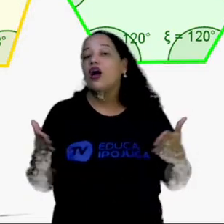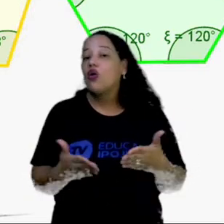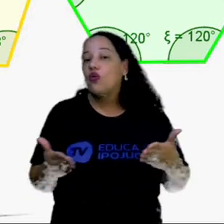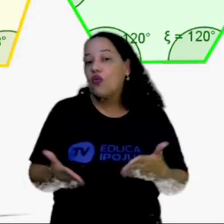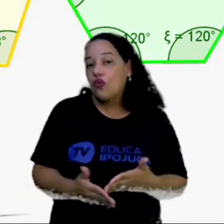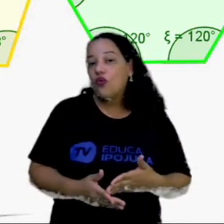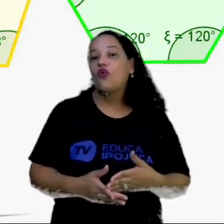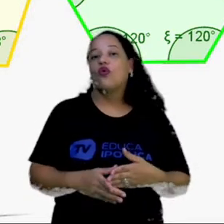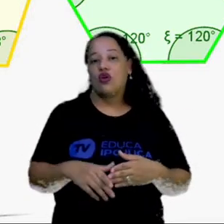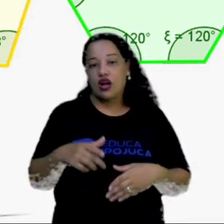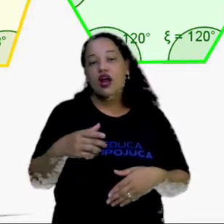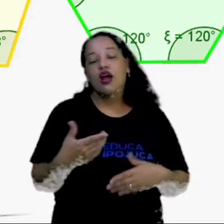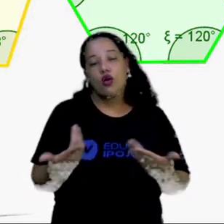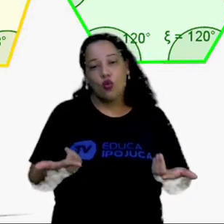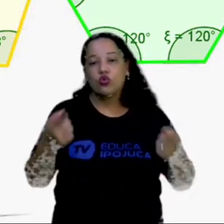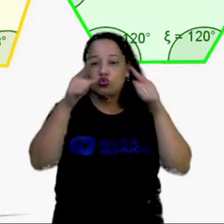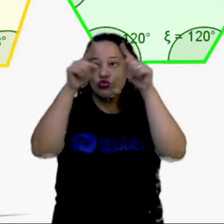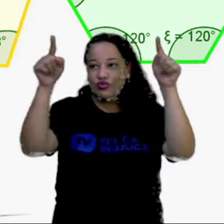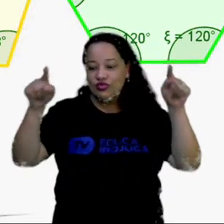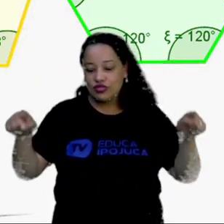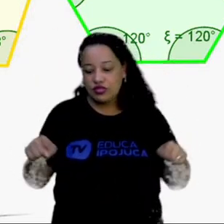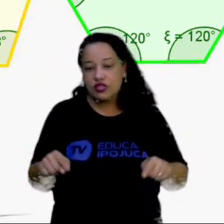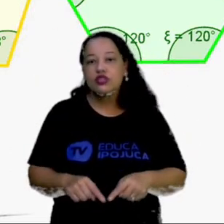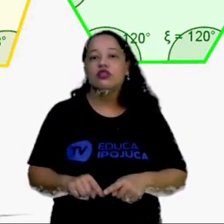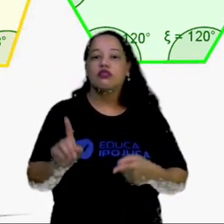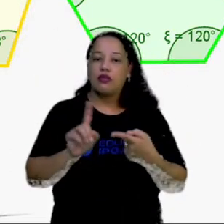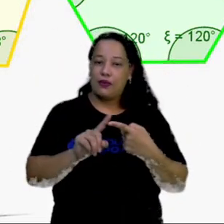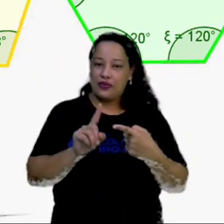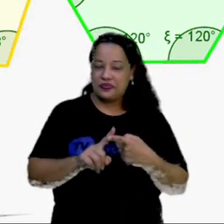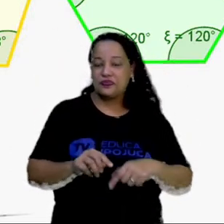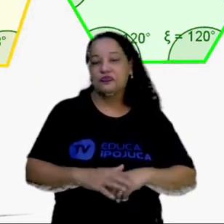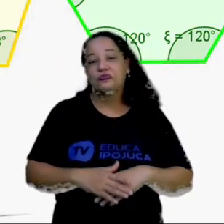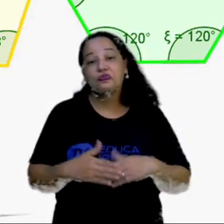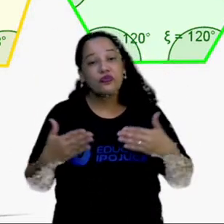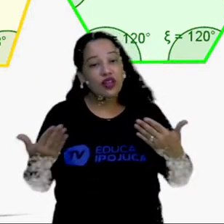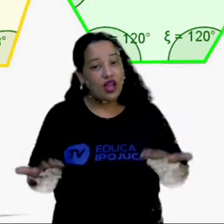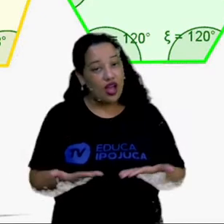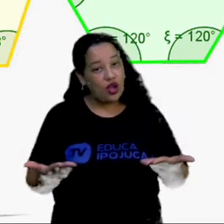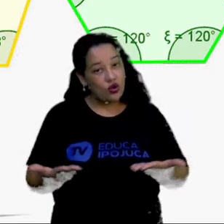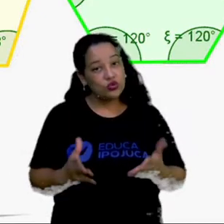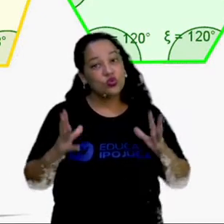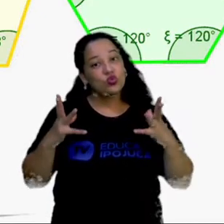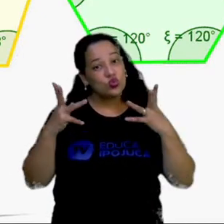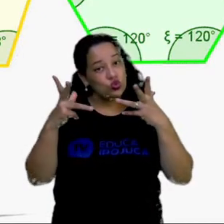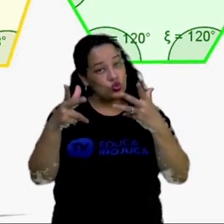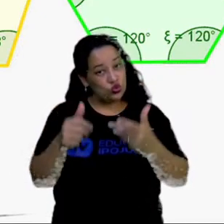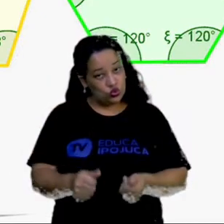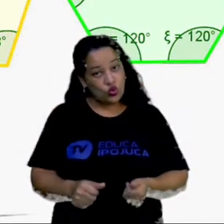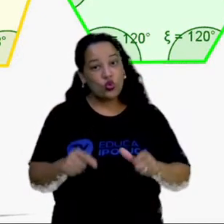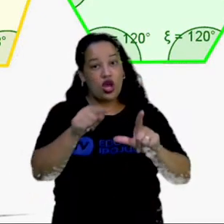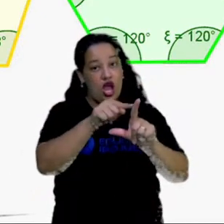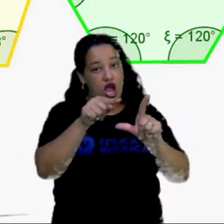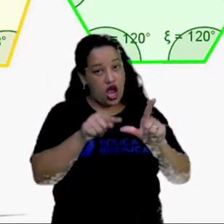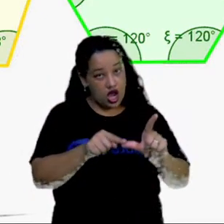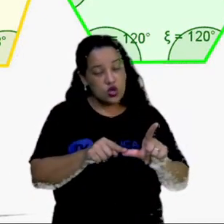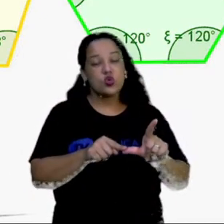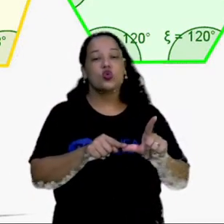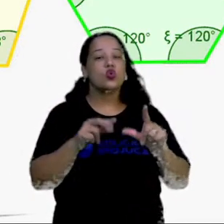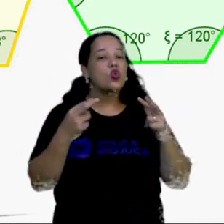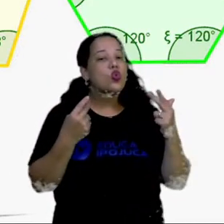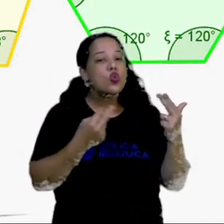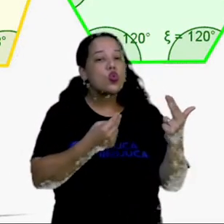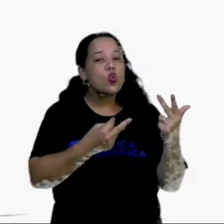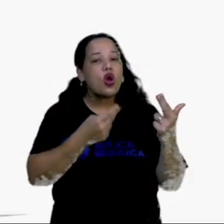hexágono, também regular, ok? Todos os ângulos, medidas iguais, todas as medidas